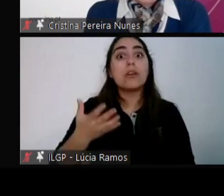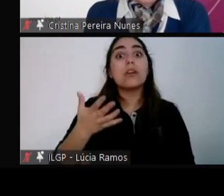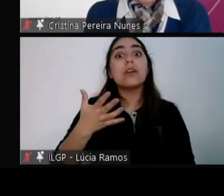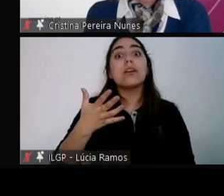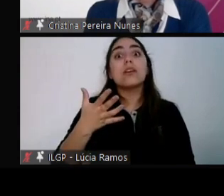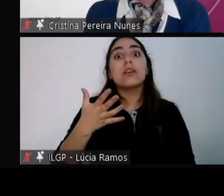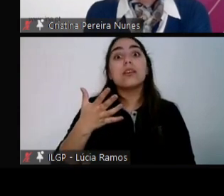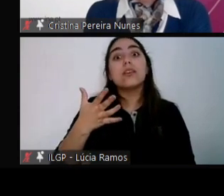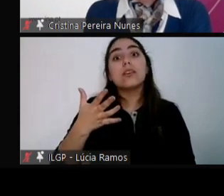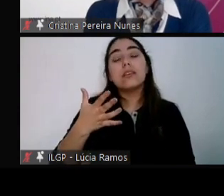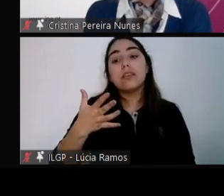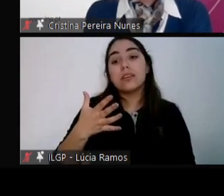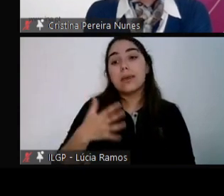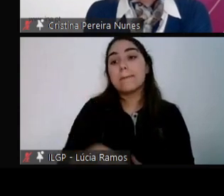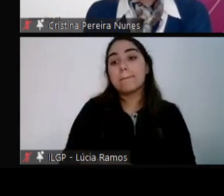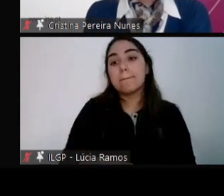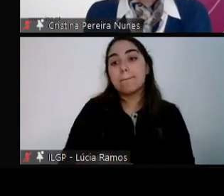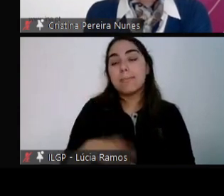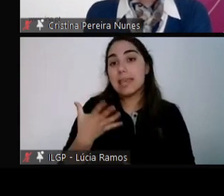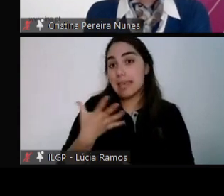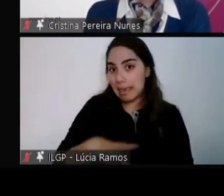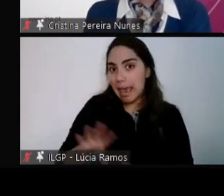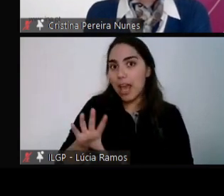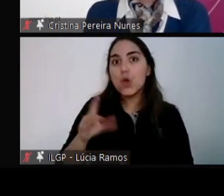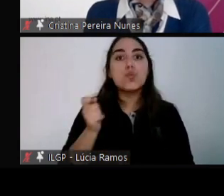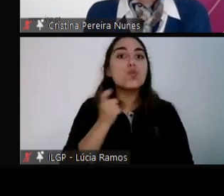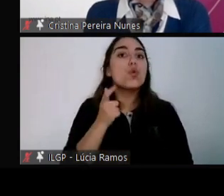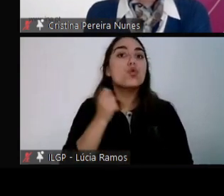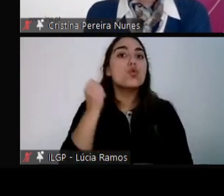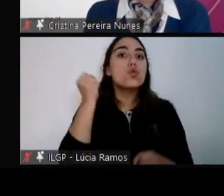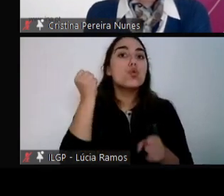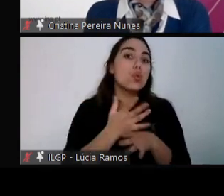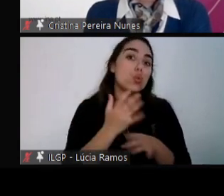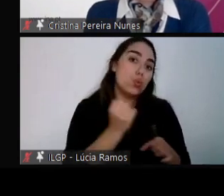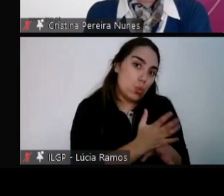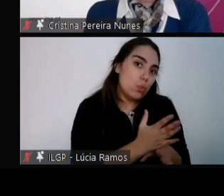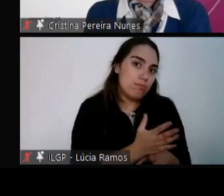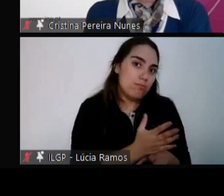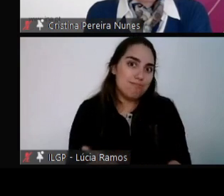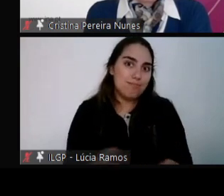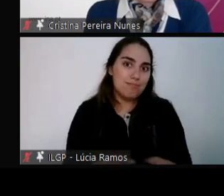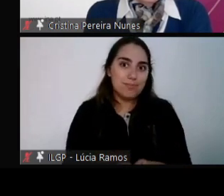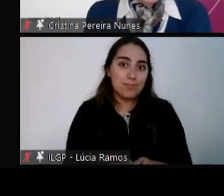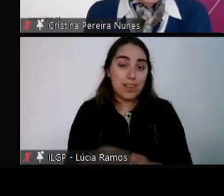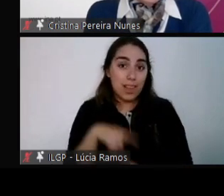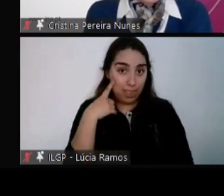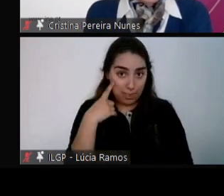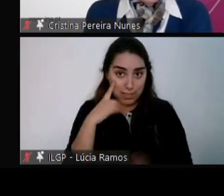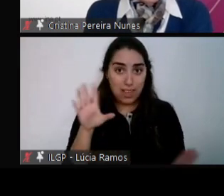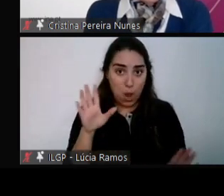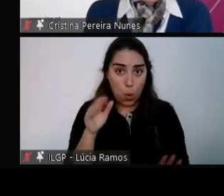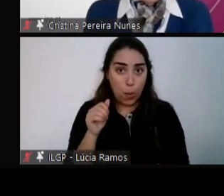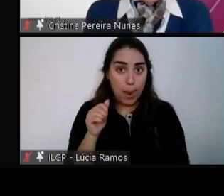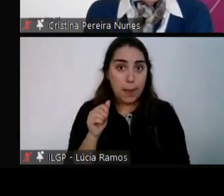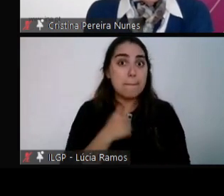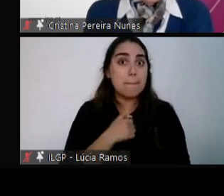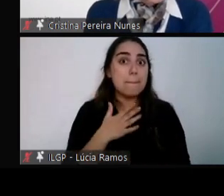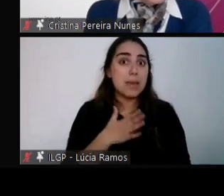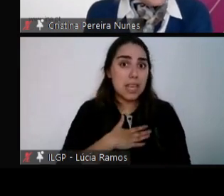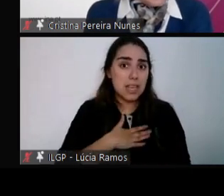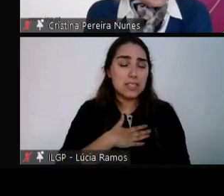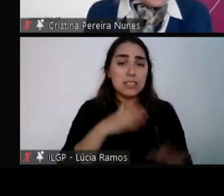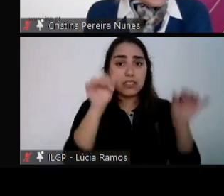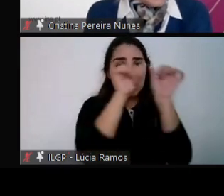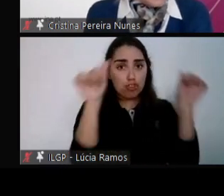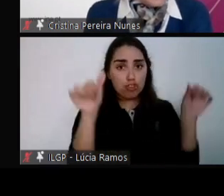colaboradores para, vamos ter que fazer mais edições. Eu disse, tudo bem, vamos fazer mais edições. Portanto, vejam que estamos a falar de uma empresa que tem bons sistemas informáticos,